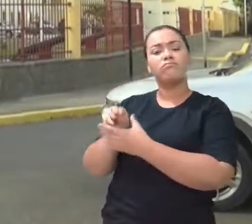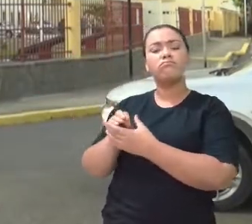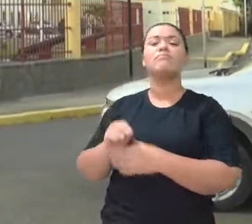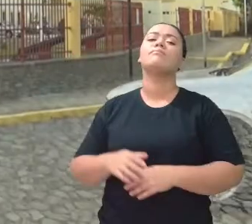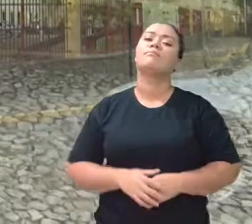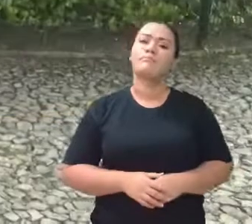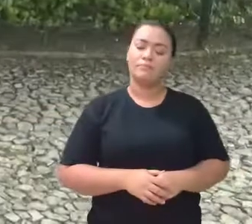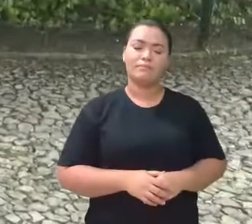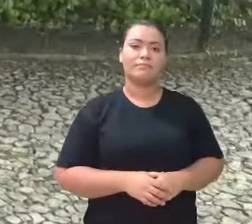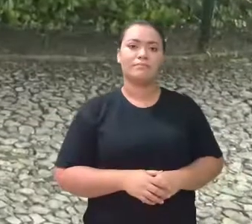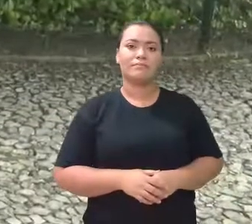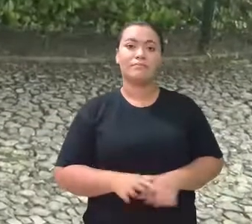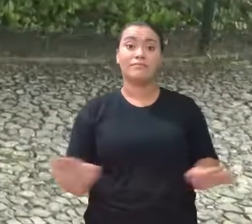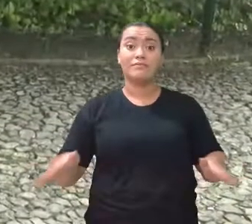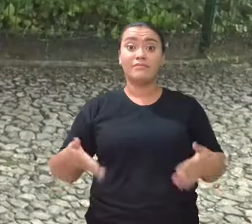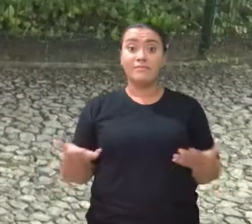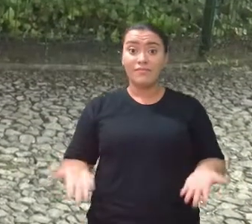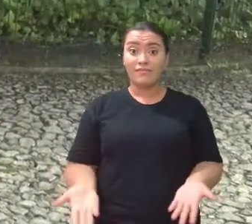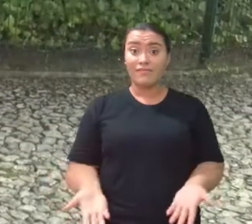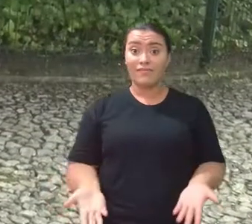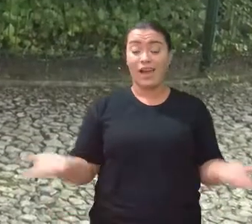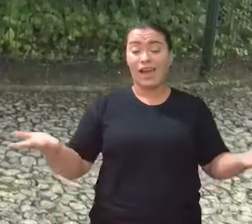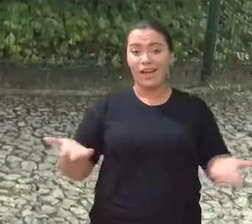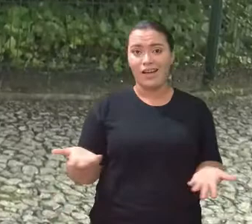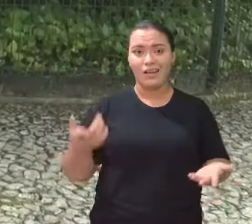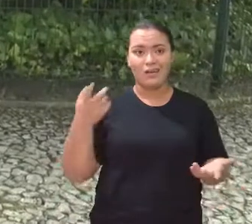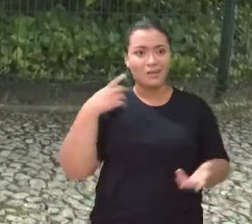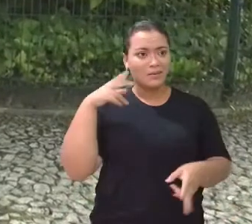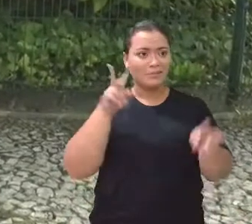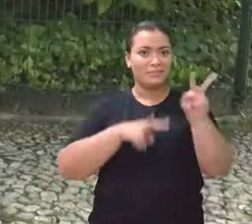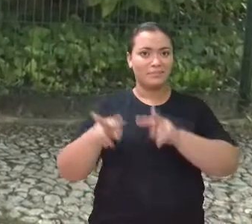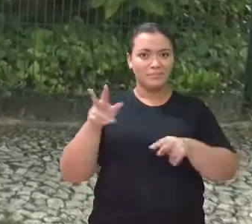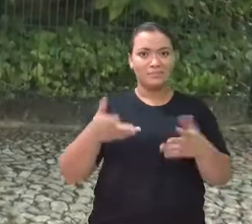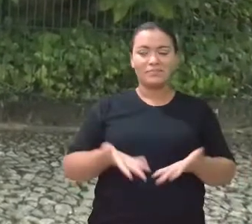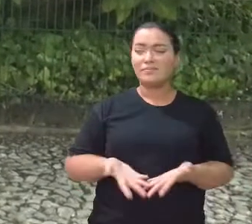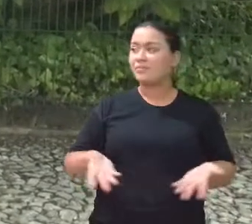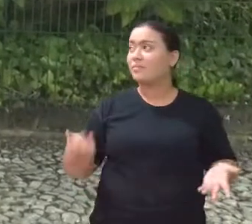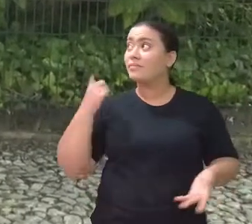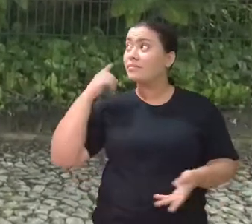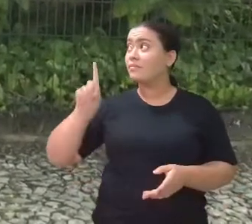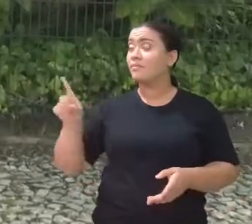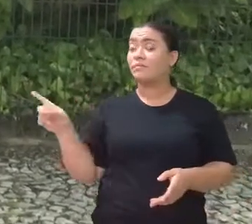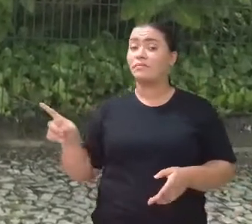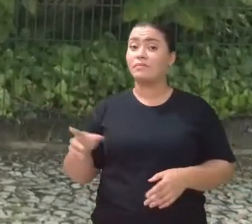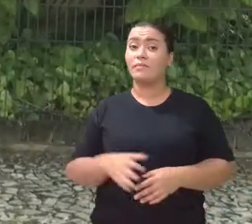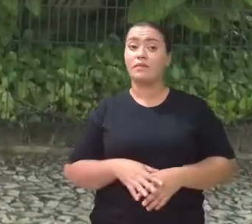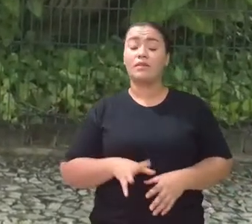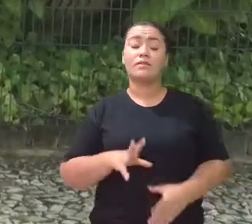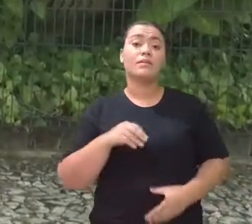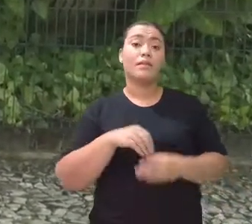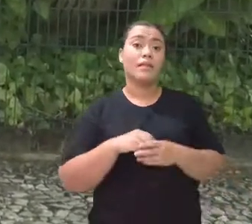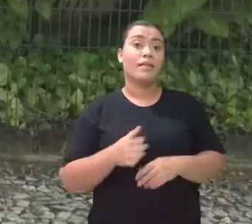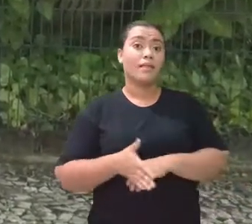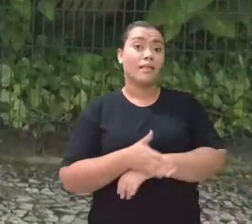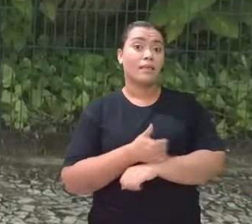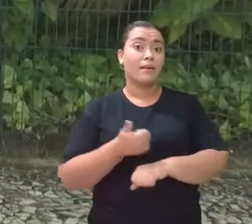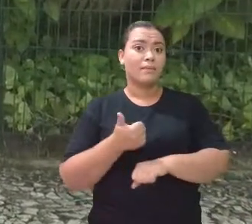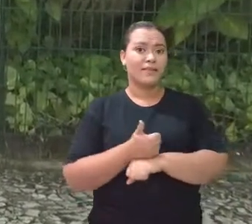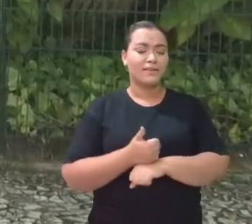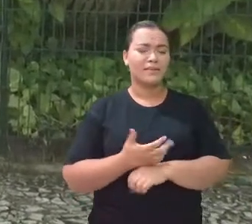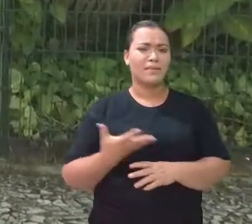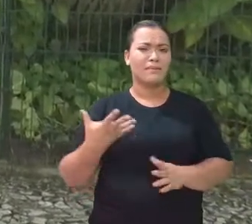Bom, gente, então é nesse cenário aqui, né, dentro dessa praça maravilhosa